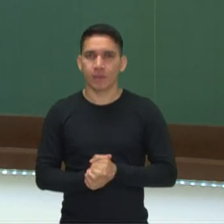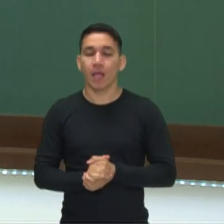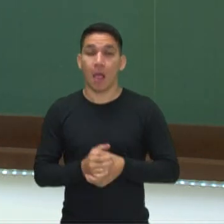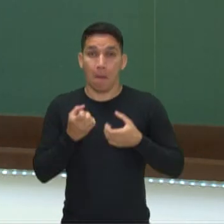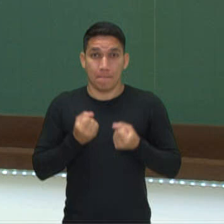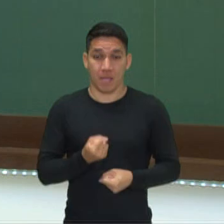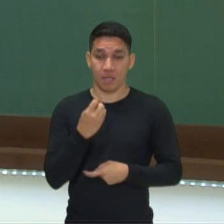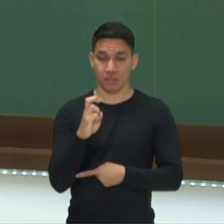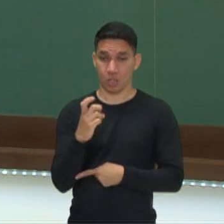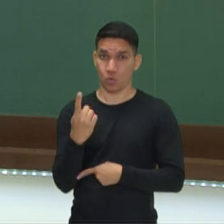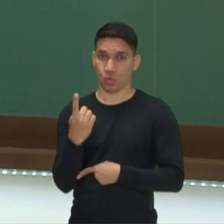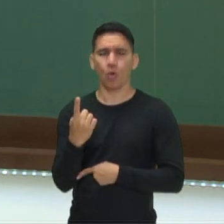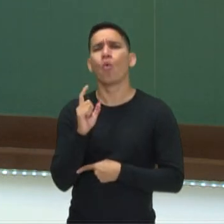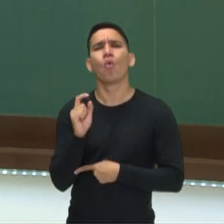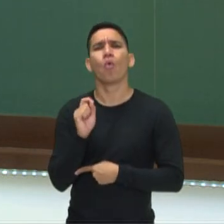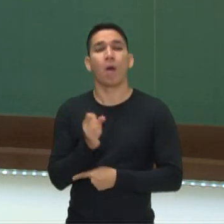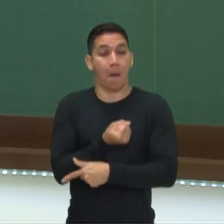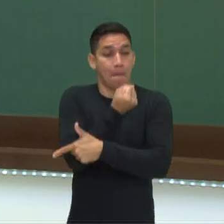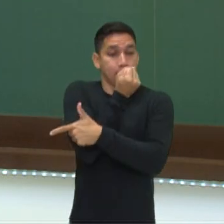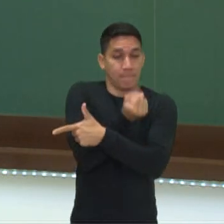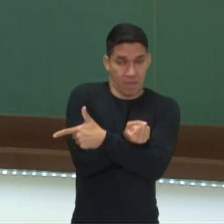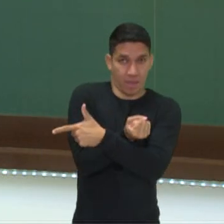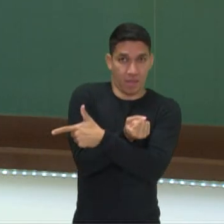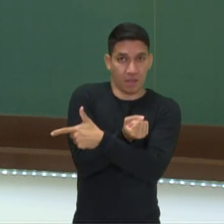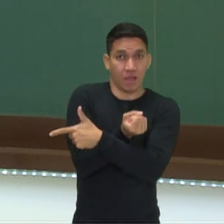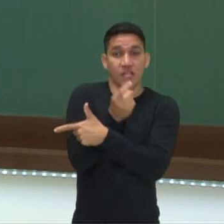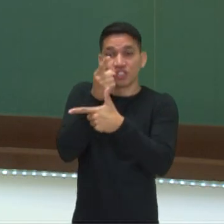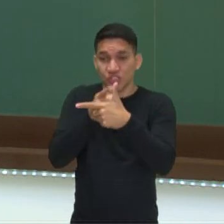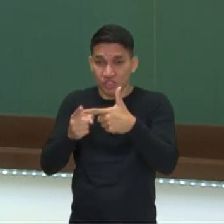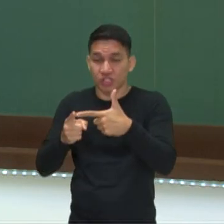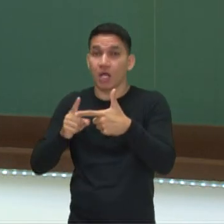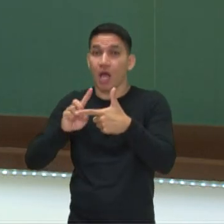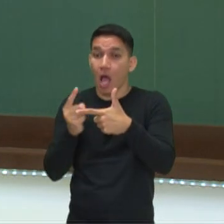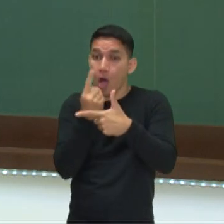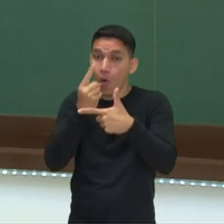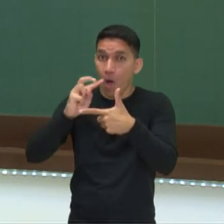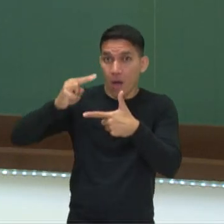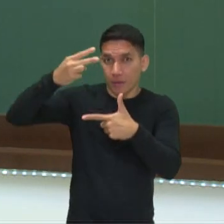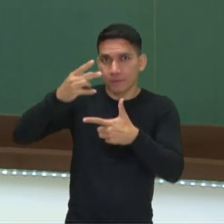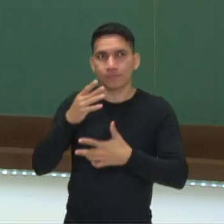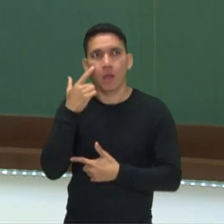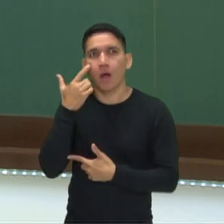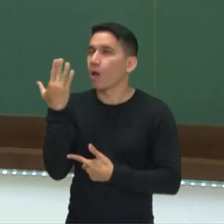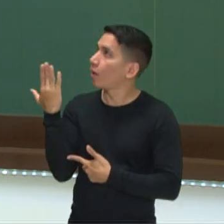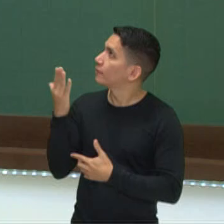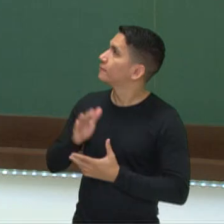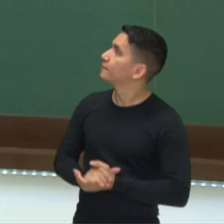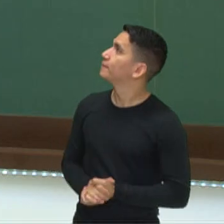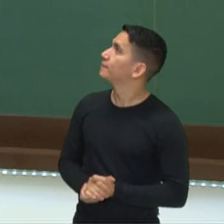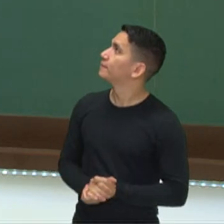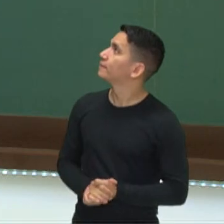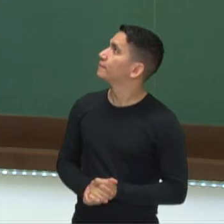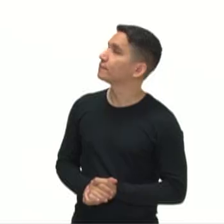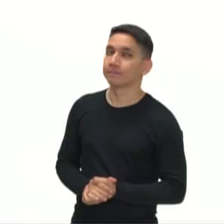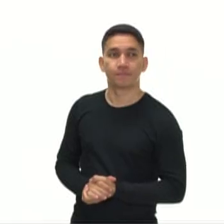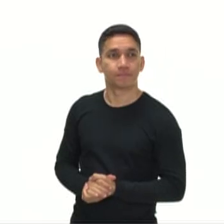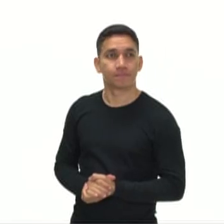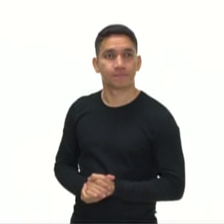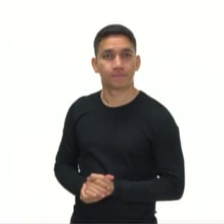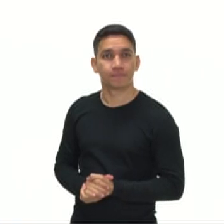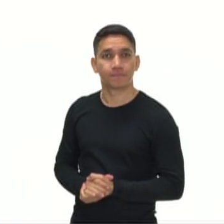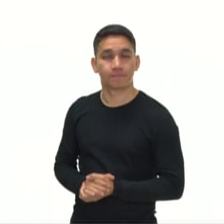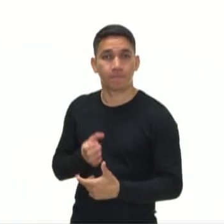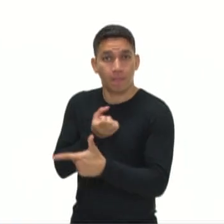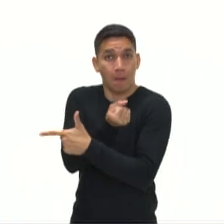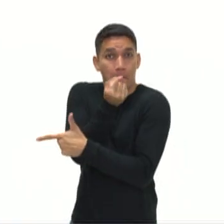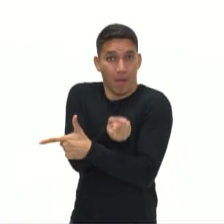quilos. Então, nós vamos dividir a massa pela altura ao quadrado, ok? Então, como é que vai ficar, ó? Massa,